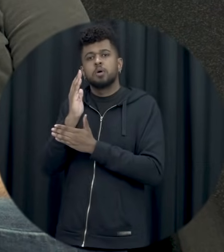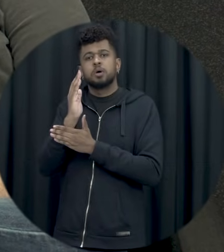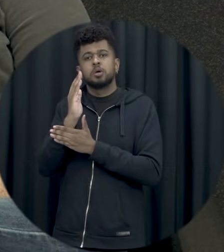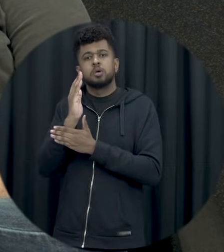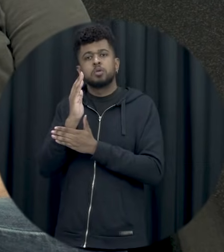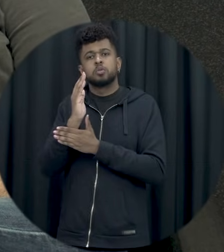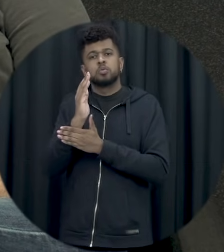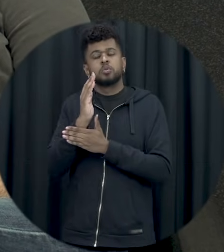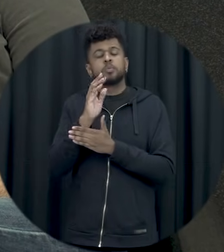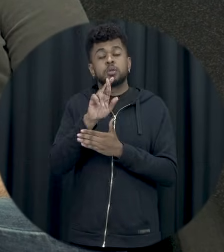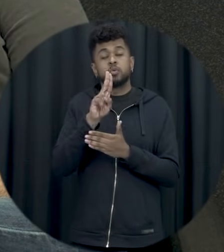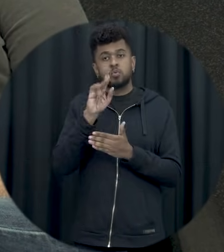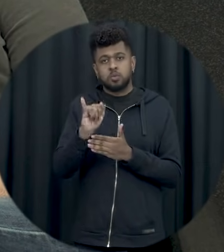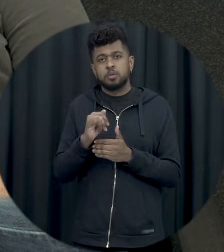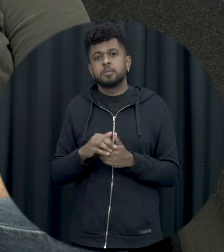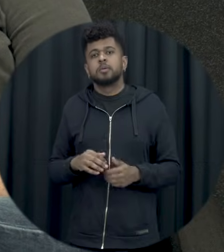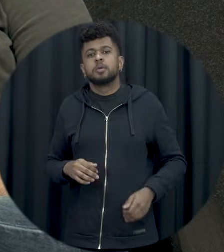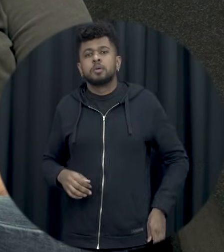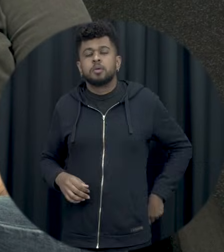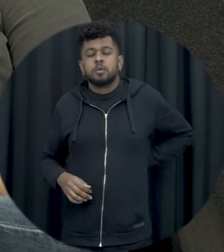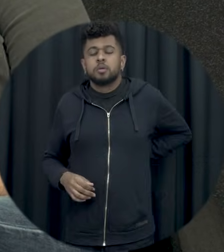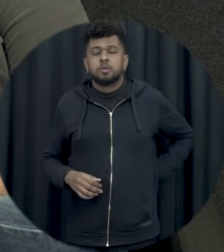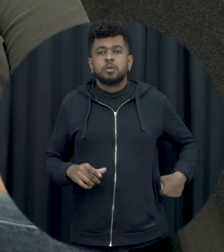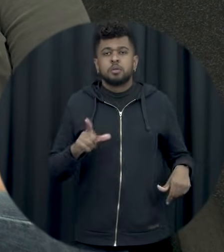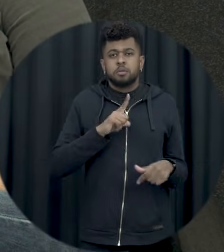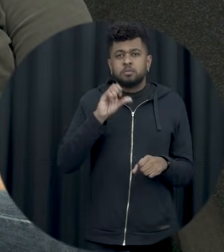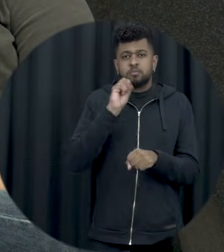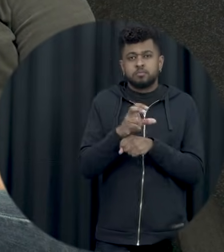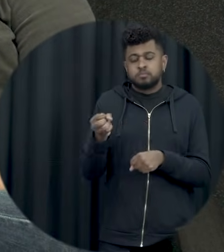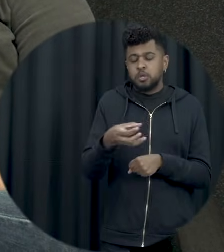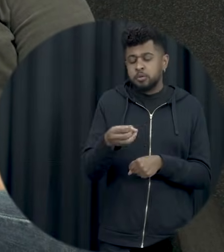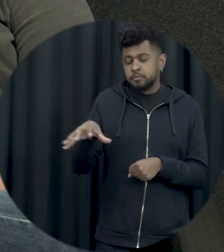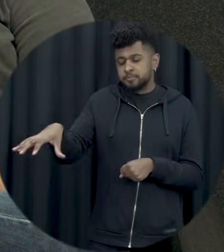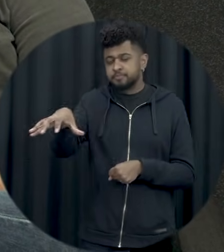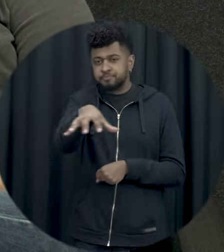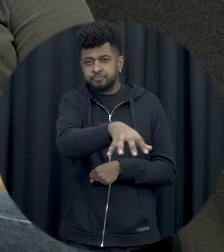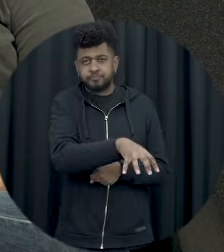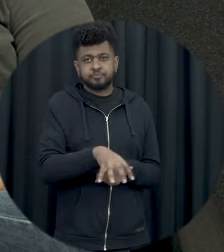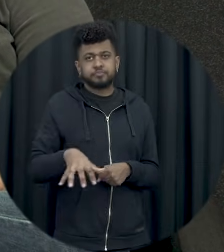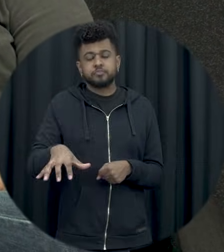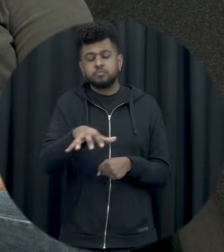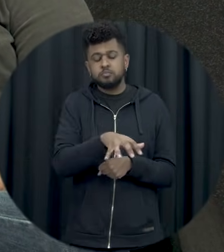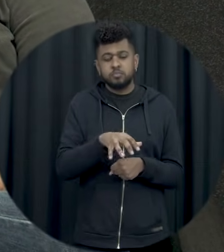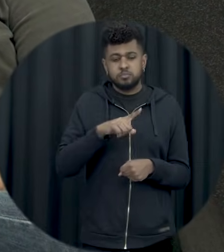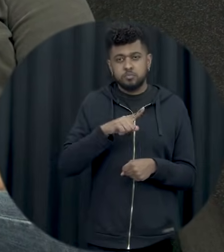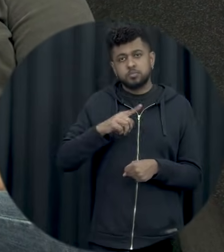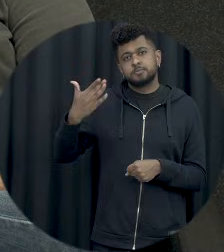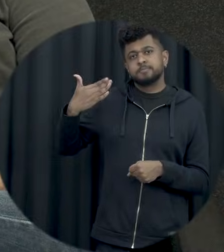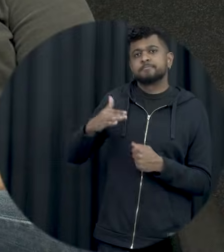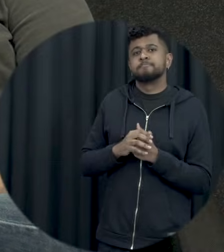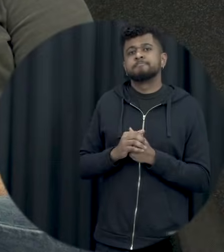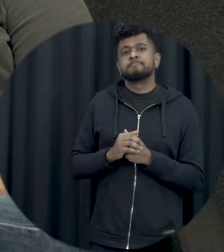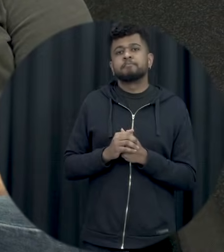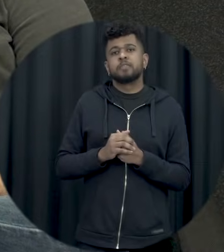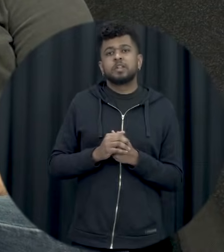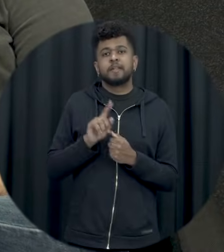né? Quando várias universidades novas foram criadas, vários campi novos de universidades mais antigas foram criados, ela foi aprovada